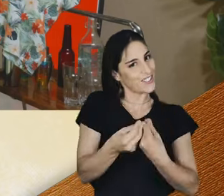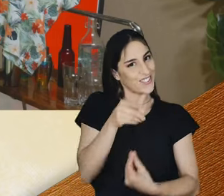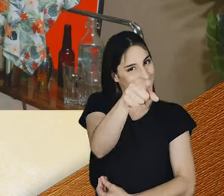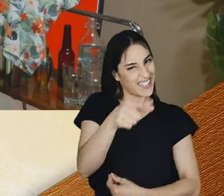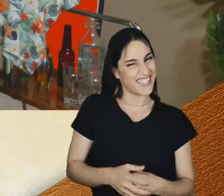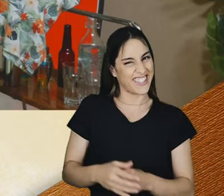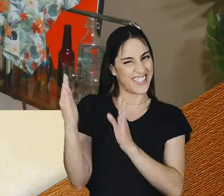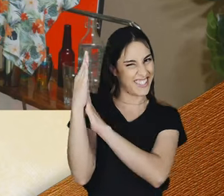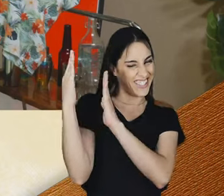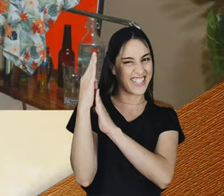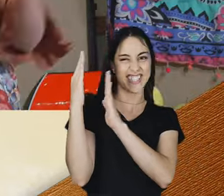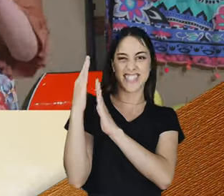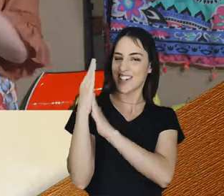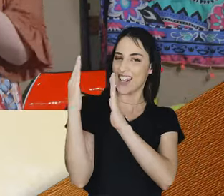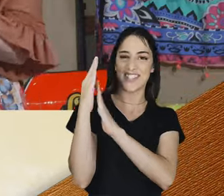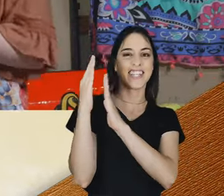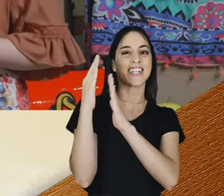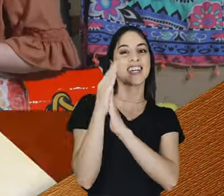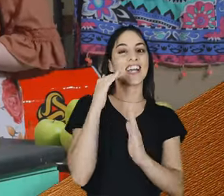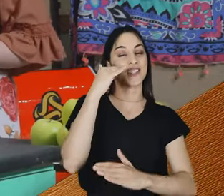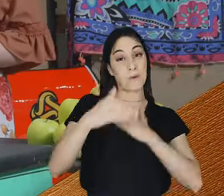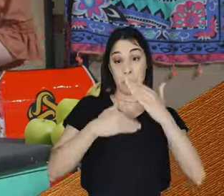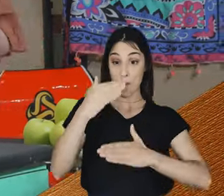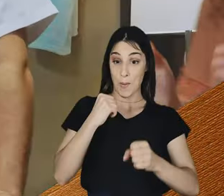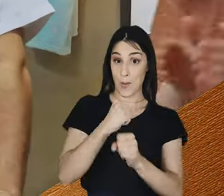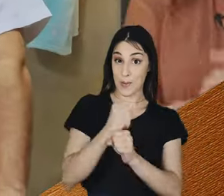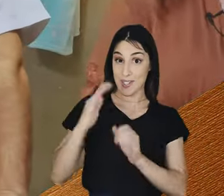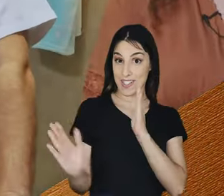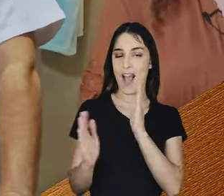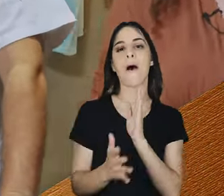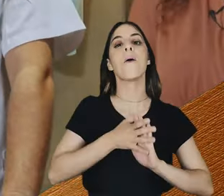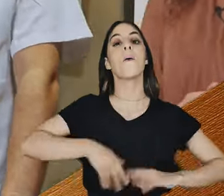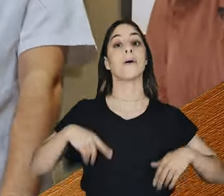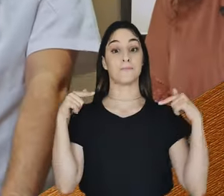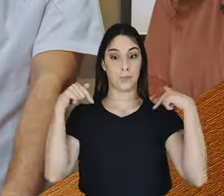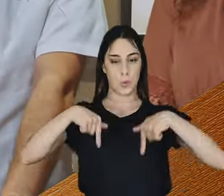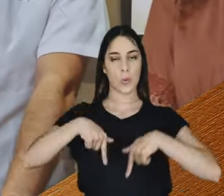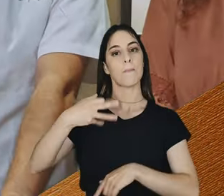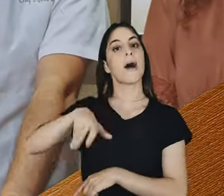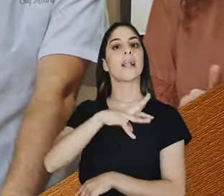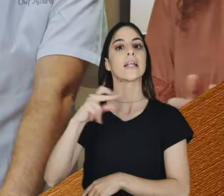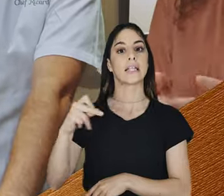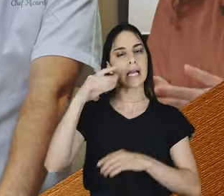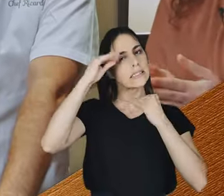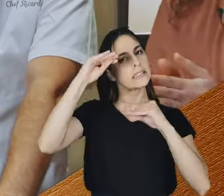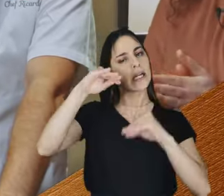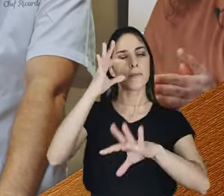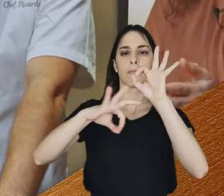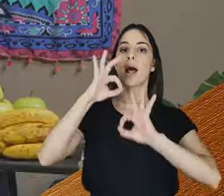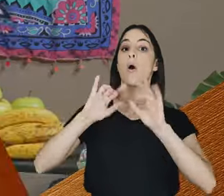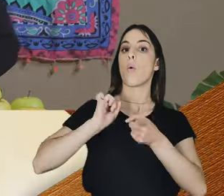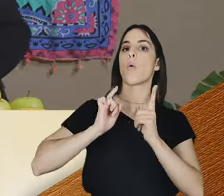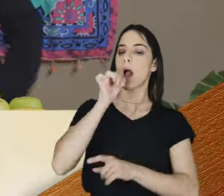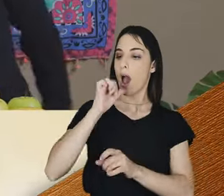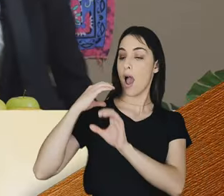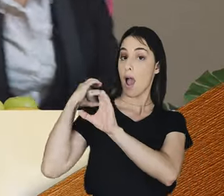então. Palminhas da produção, palminhas para a Marta. Olá. Prazer, Marta. Hoje a Marta vai ensinar-nos a preparar os melhores coquetéis para este